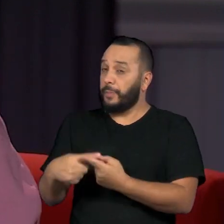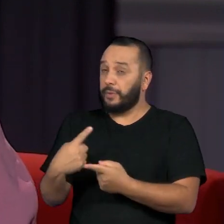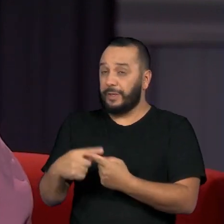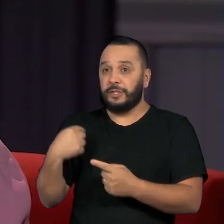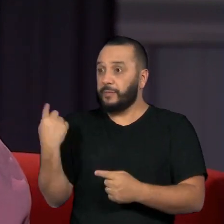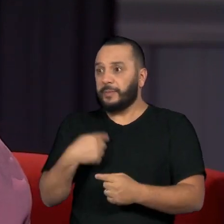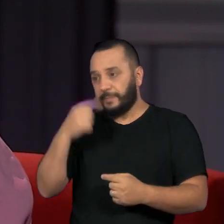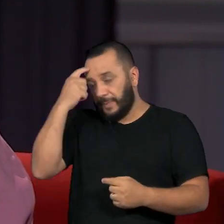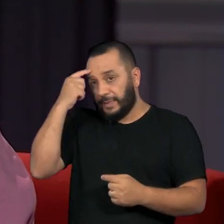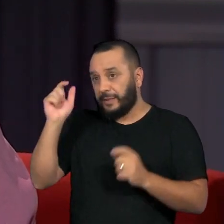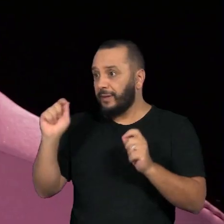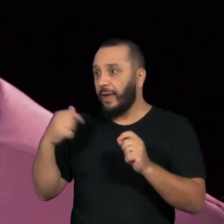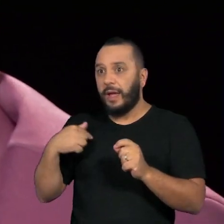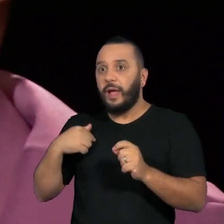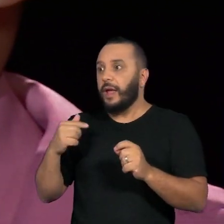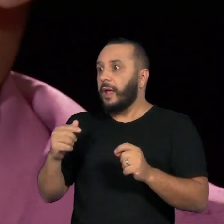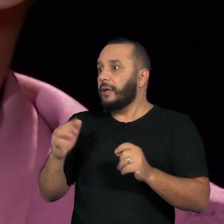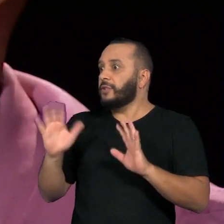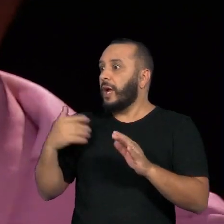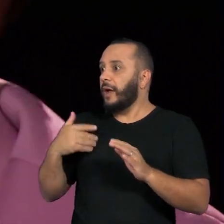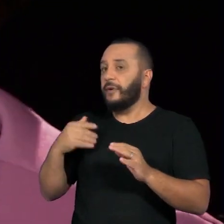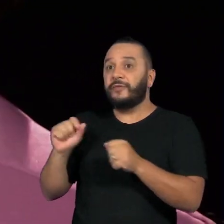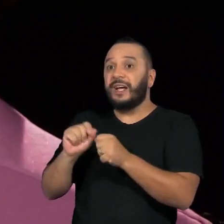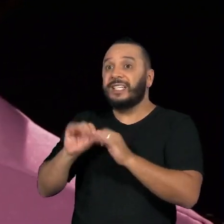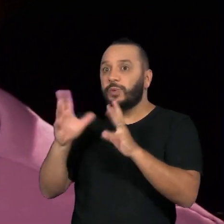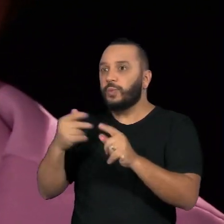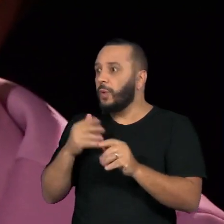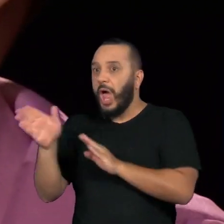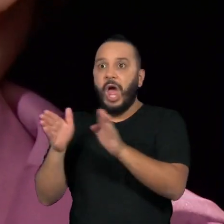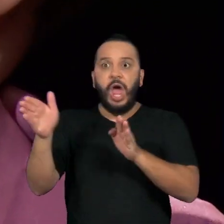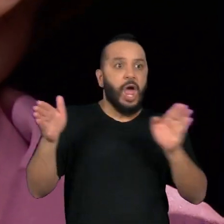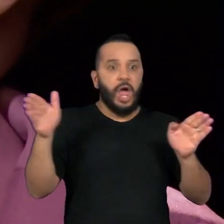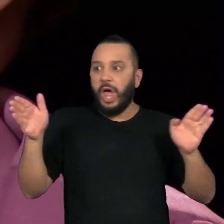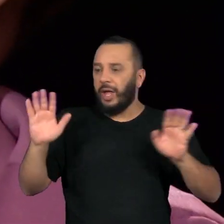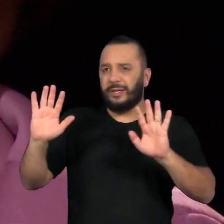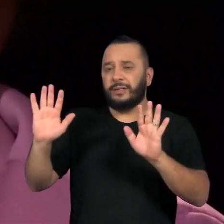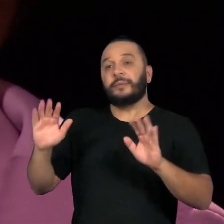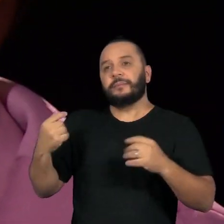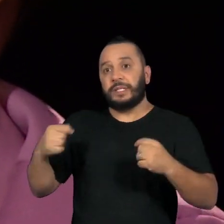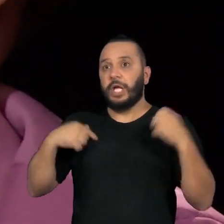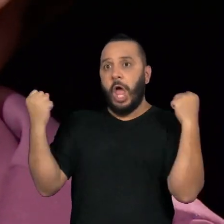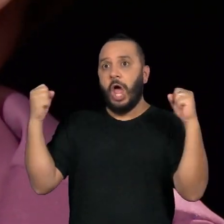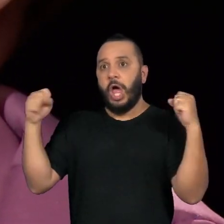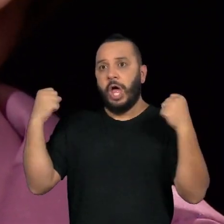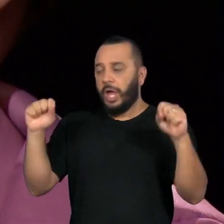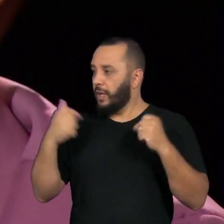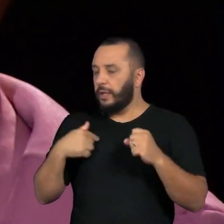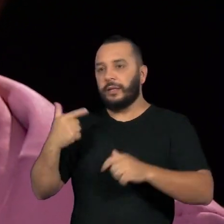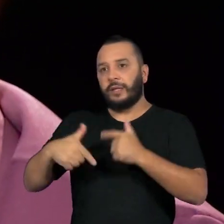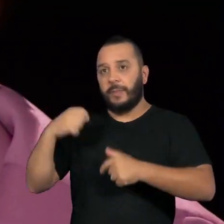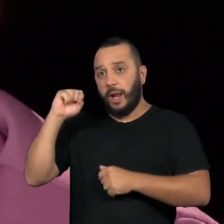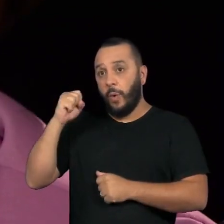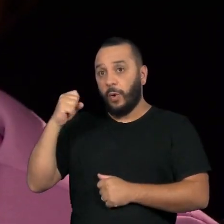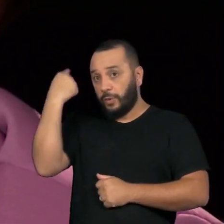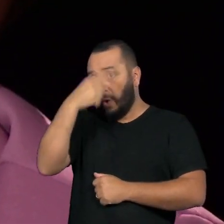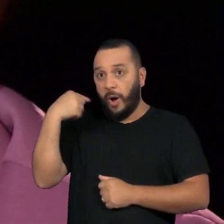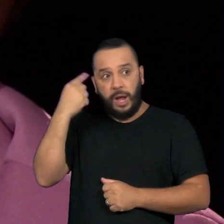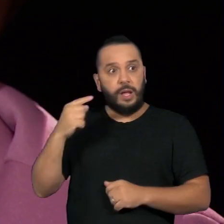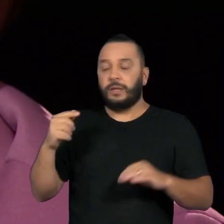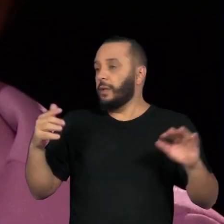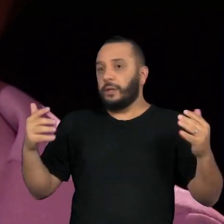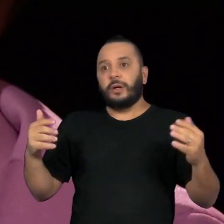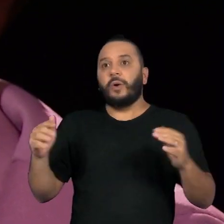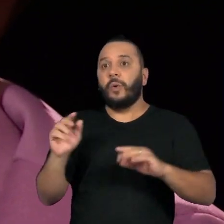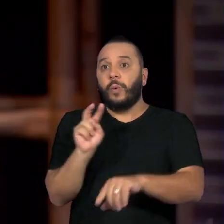conta de tudo, que a gente tem que ser fitness, trabalhar 8 horas, cuidar dos filhos, a casa tem que